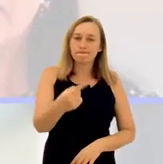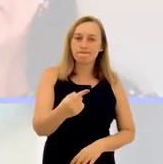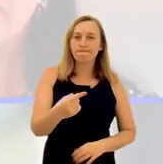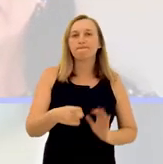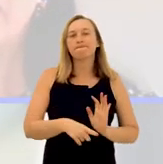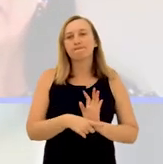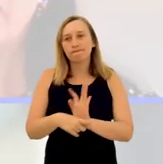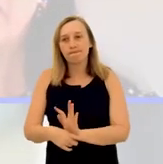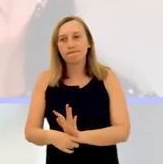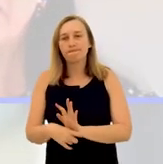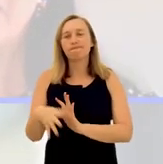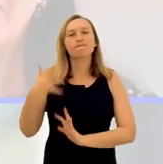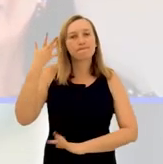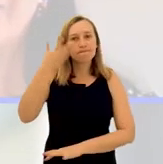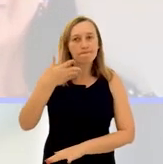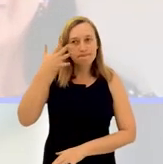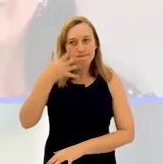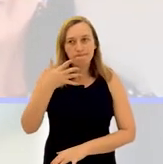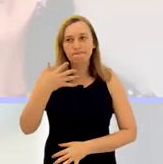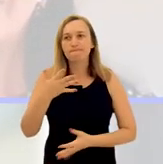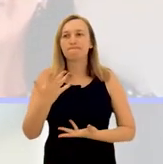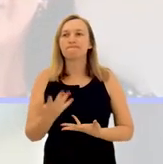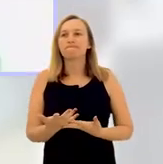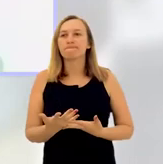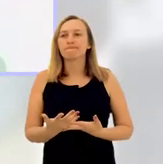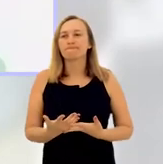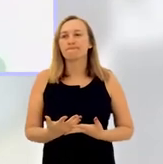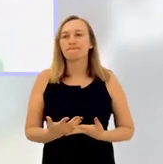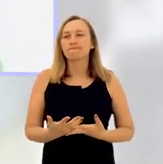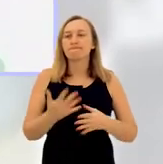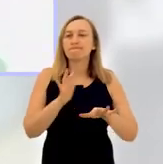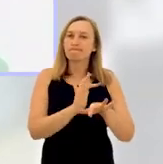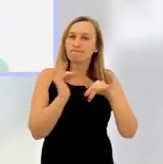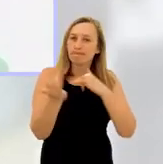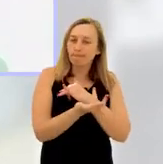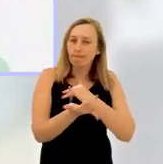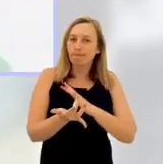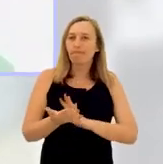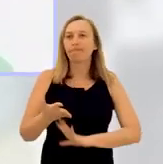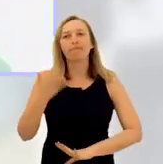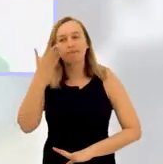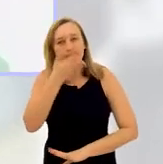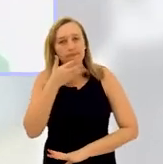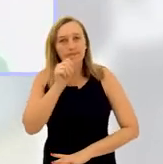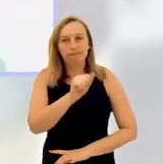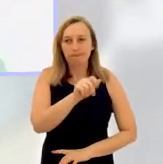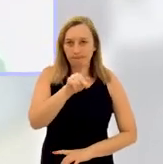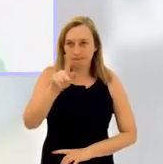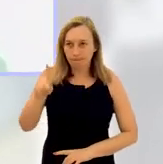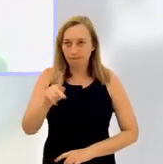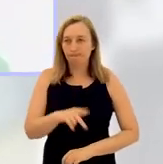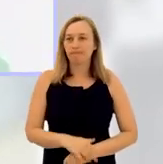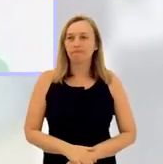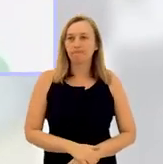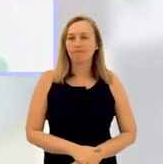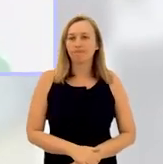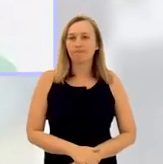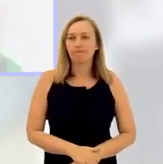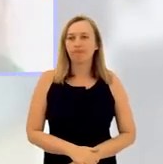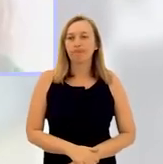que uma pode ajudar a outra passando uma mensagem, passando um direct em uma rede social, uma mensagem num